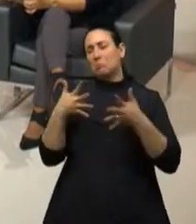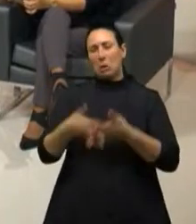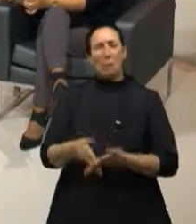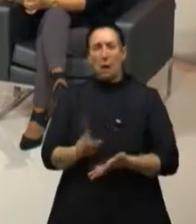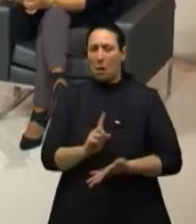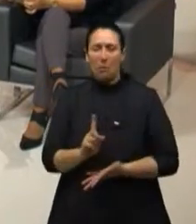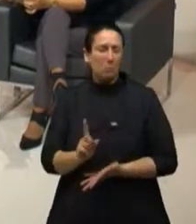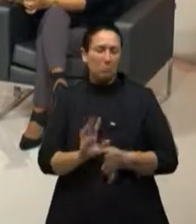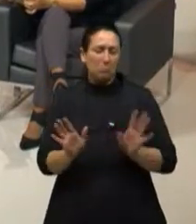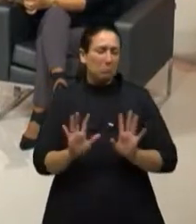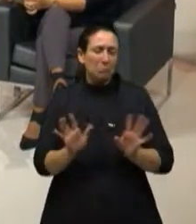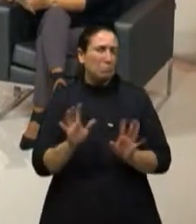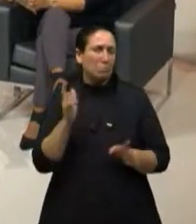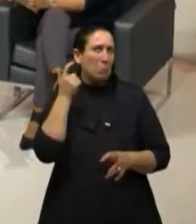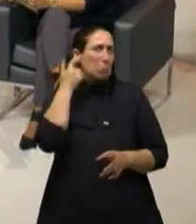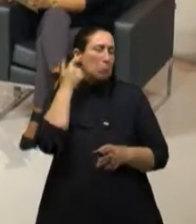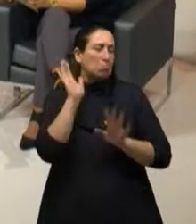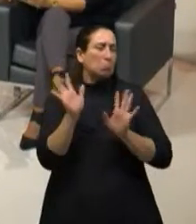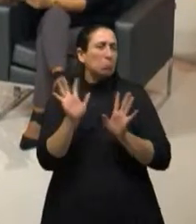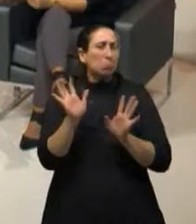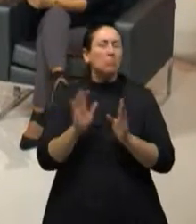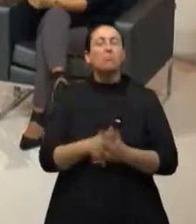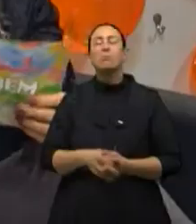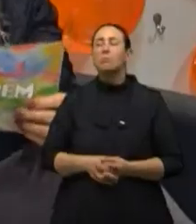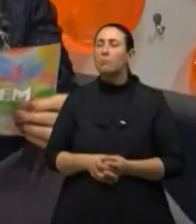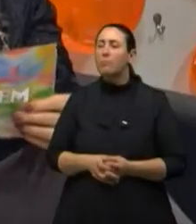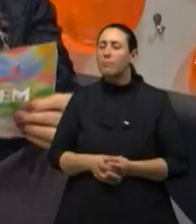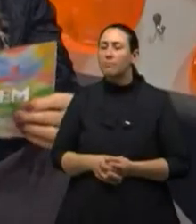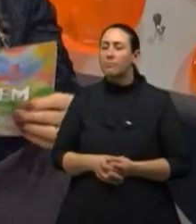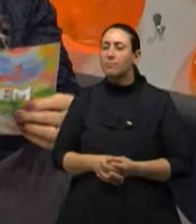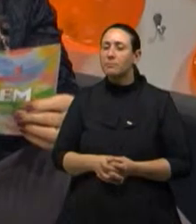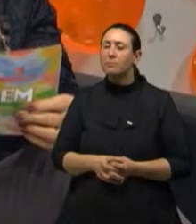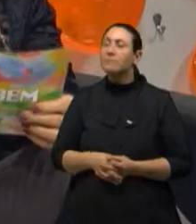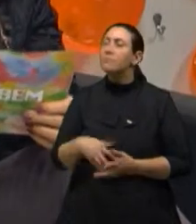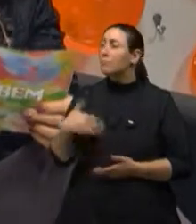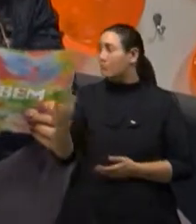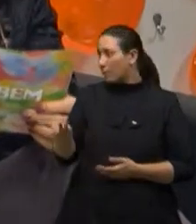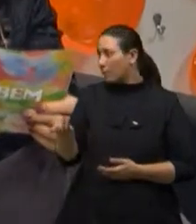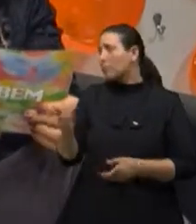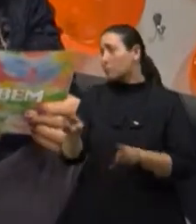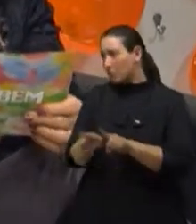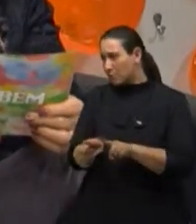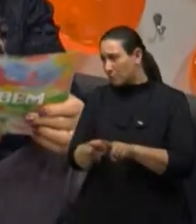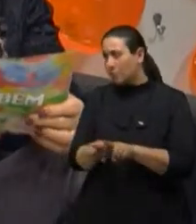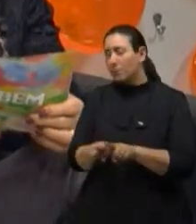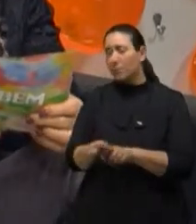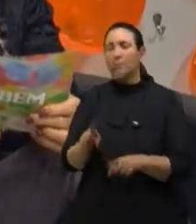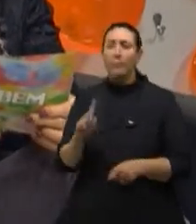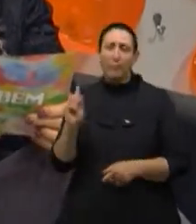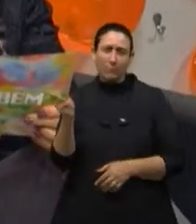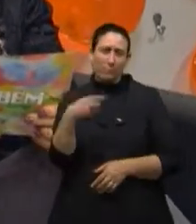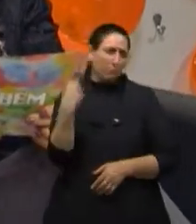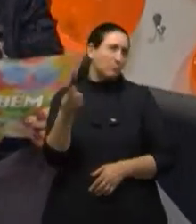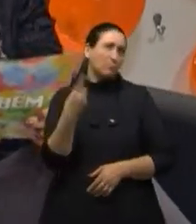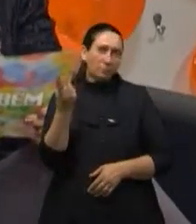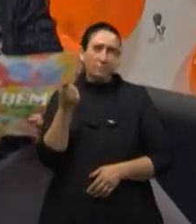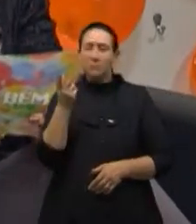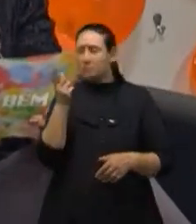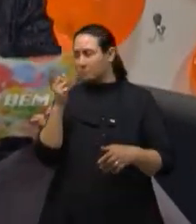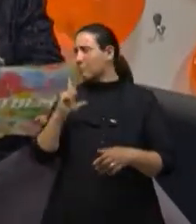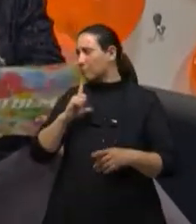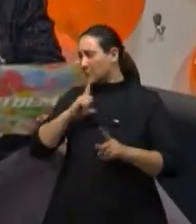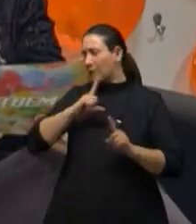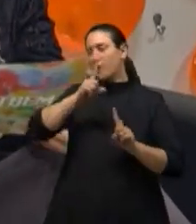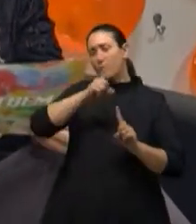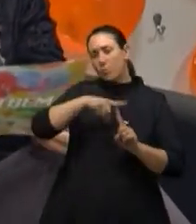chega não não tem problema não tá bom mas eh a questão também a gente sabe que evidentemente tem tipos e